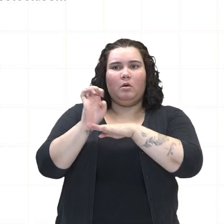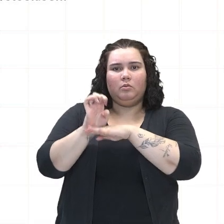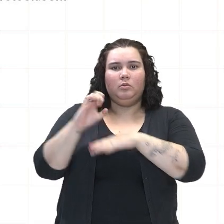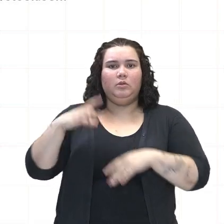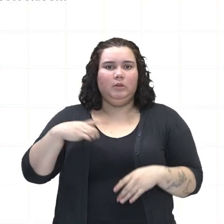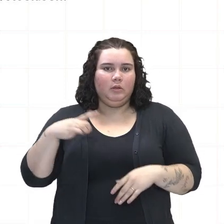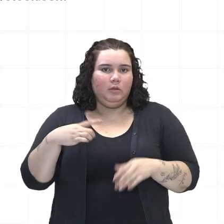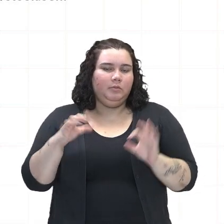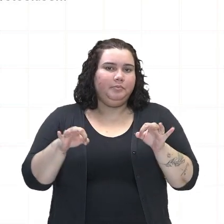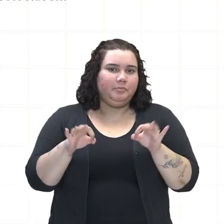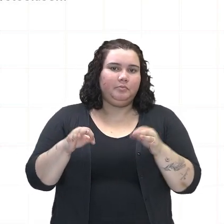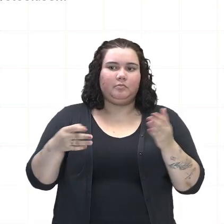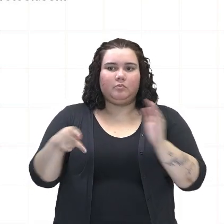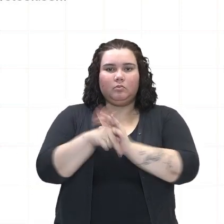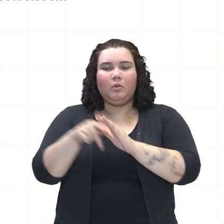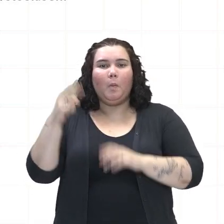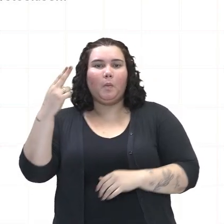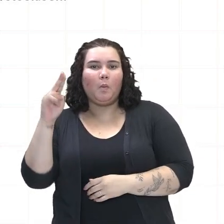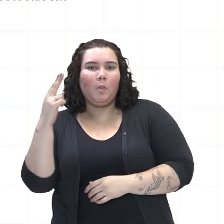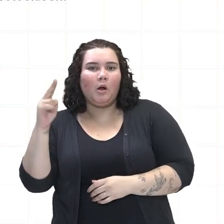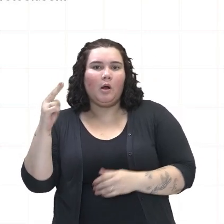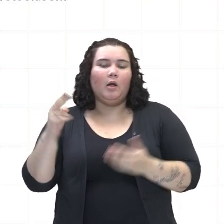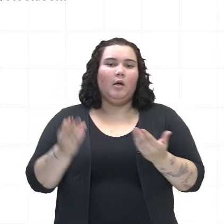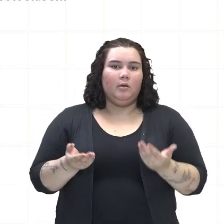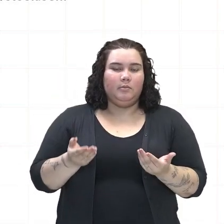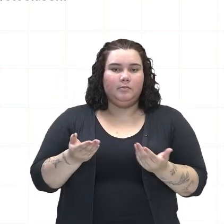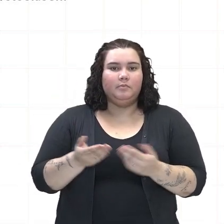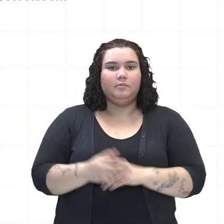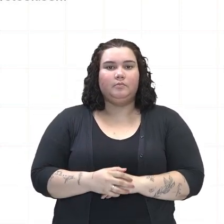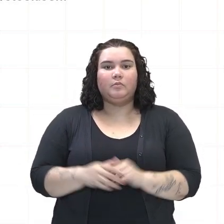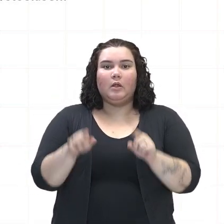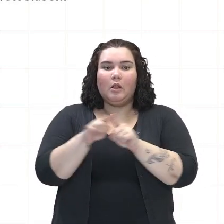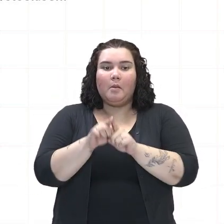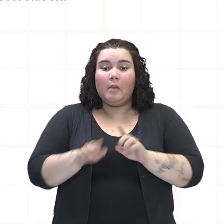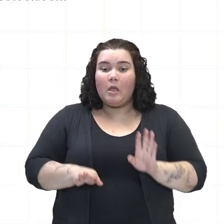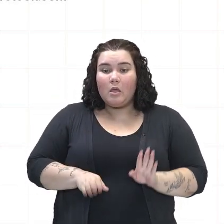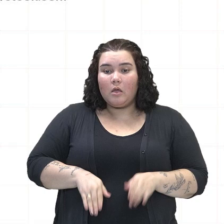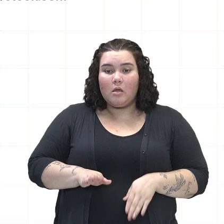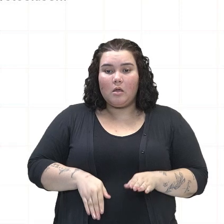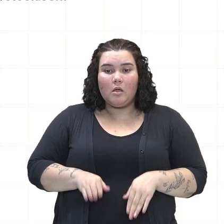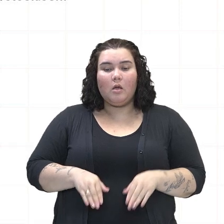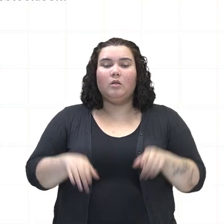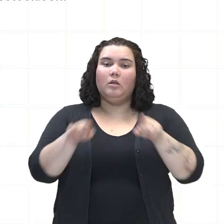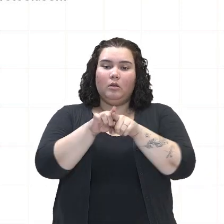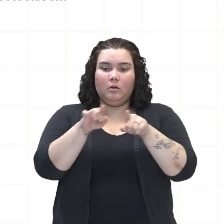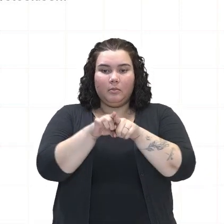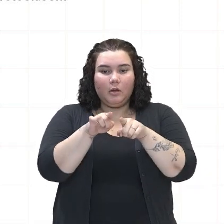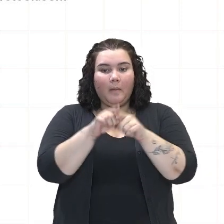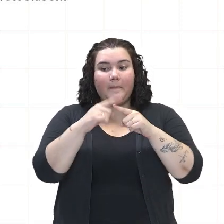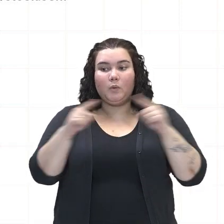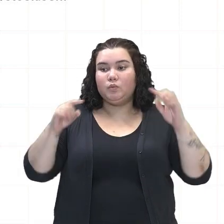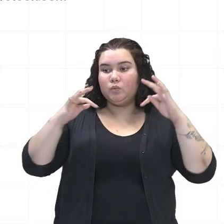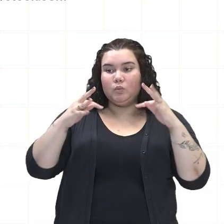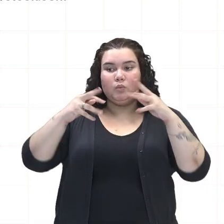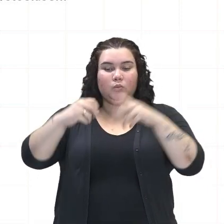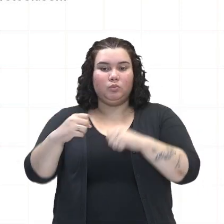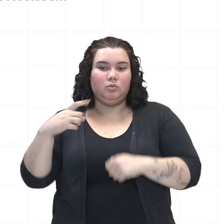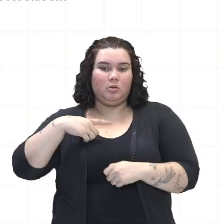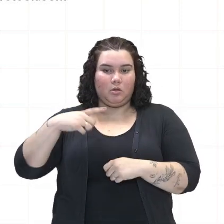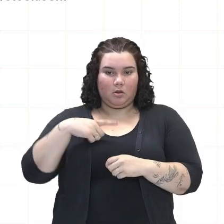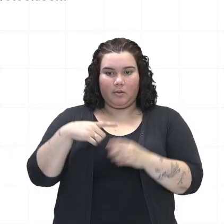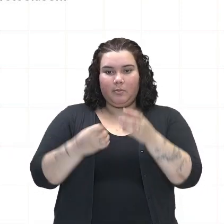do Equador aqui, do Uruguai, né? A gente não falou muito das Guianas também, mas todos eles têm uma produção,